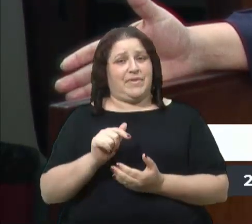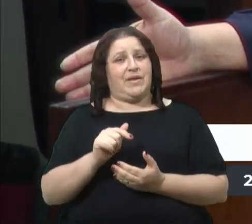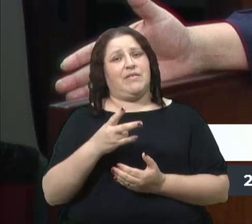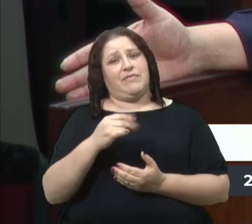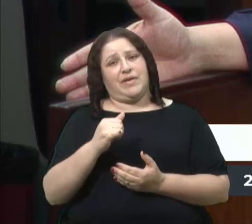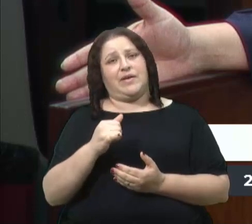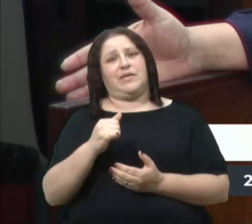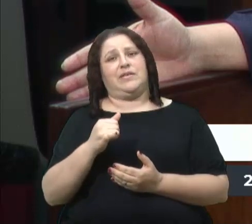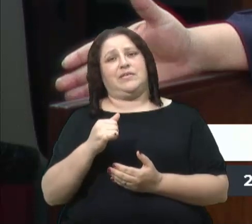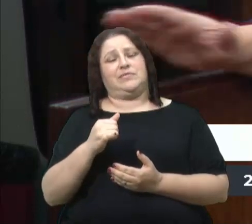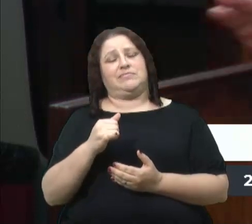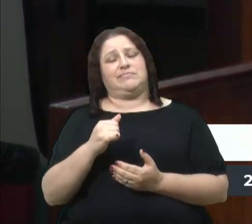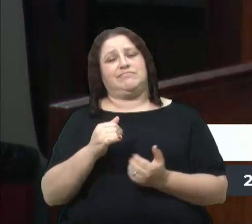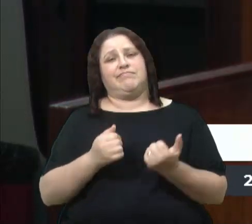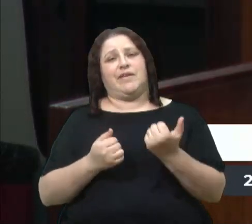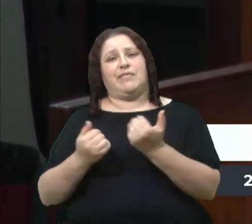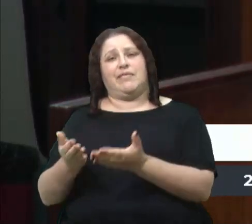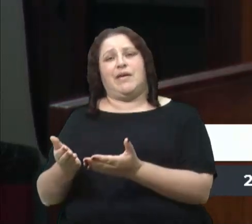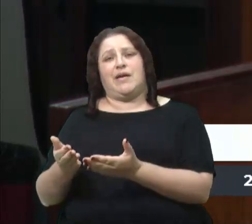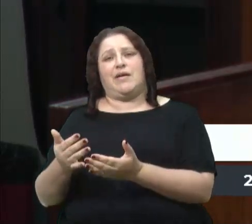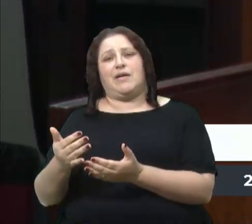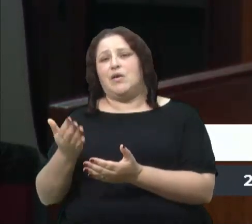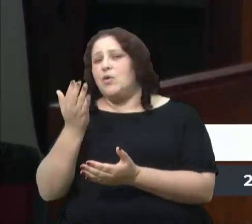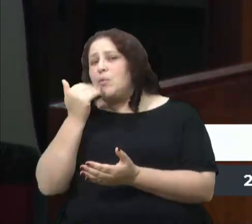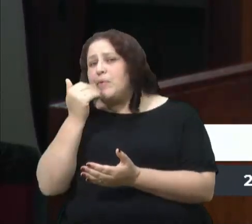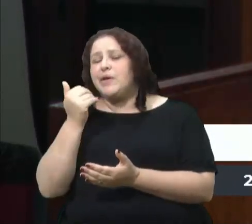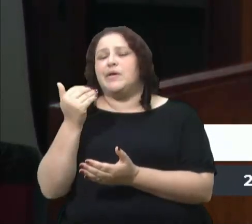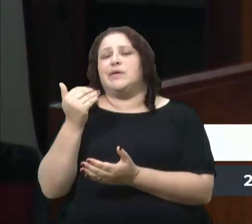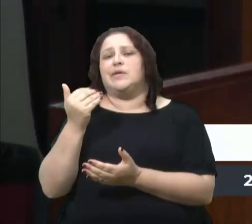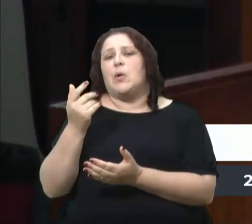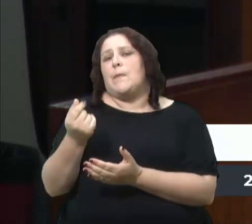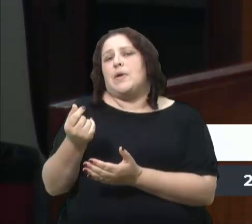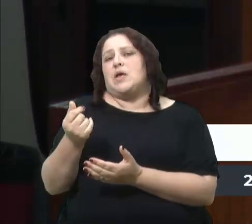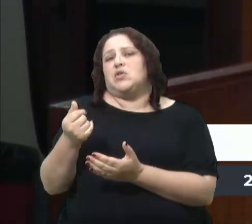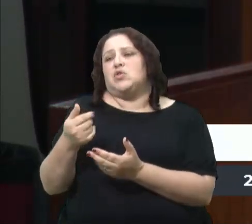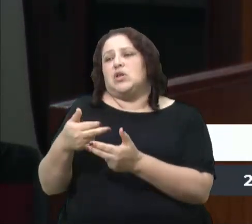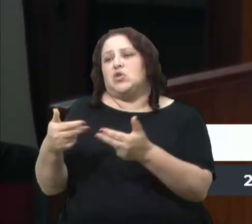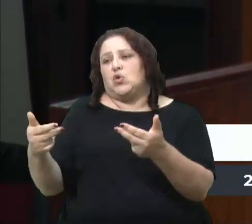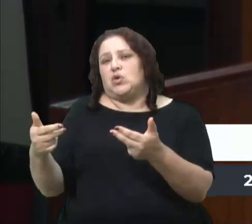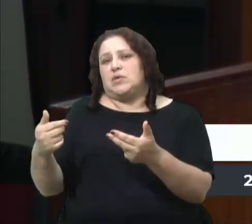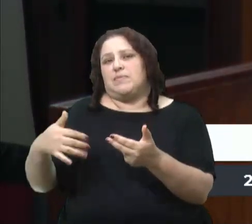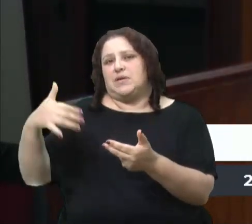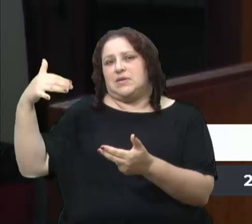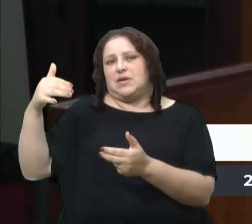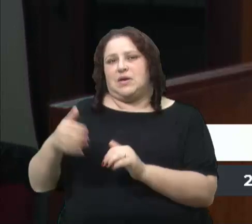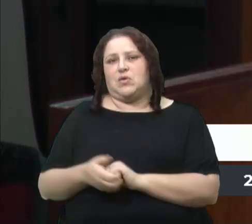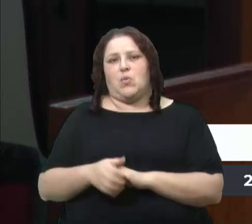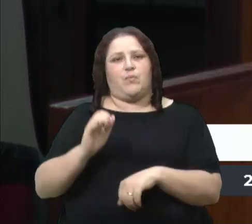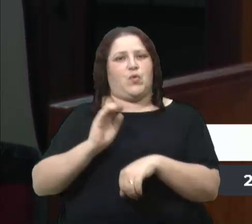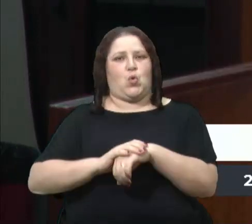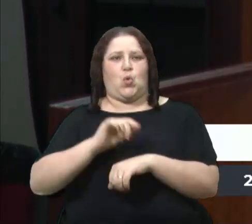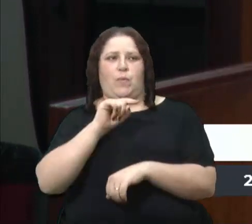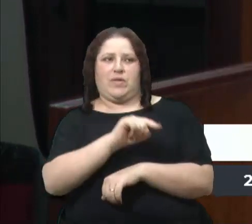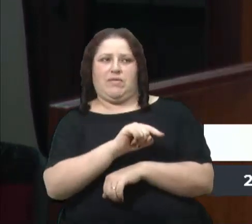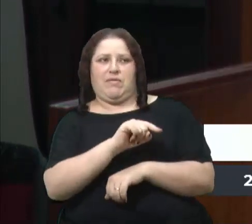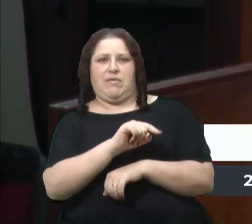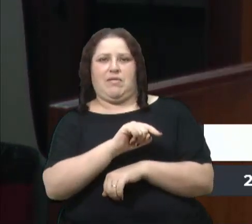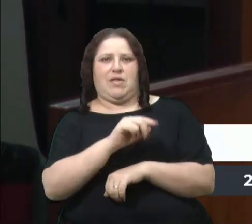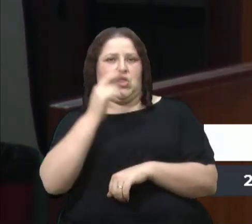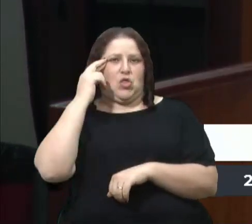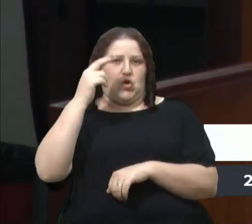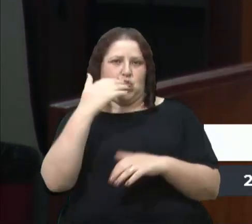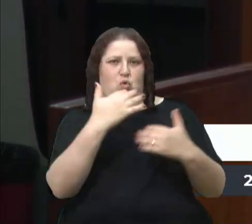repassado. Não é culpa do transportador que vai repassar. É por óbvio que ele vai ter, que alguém vai ter que